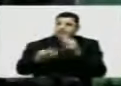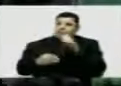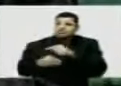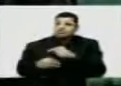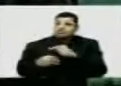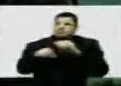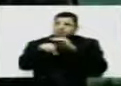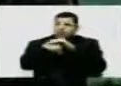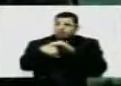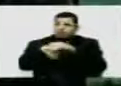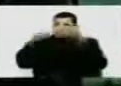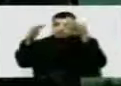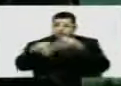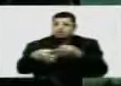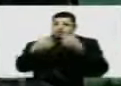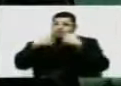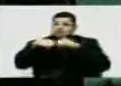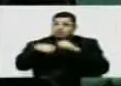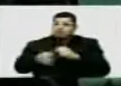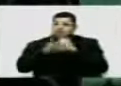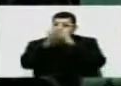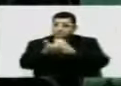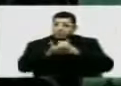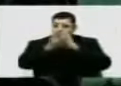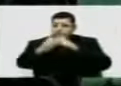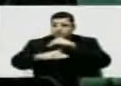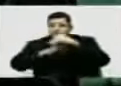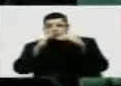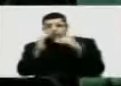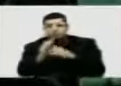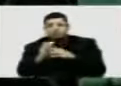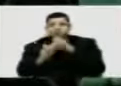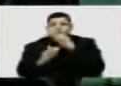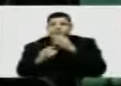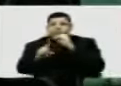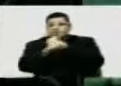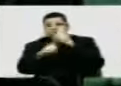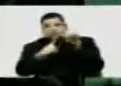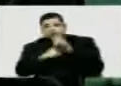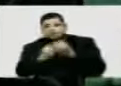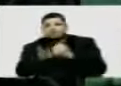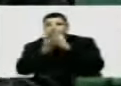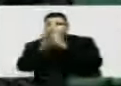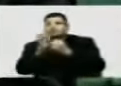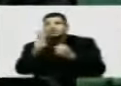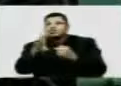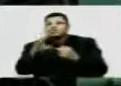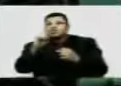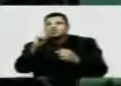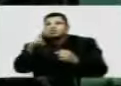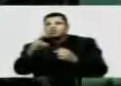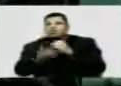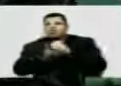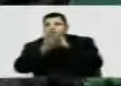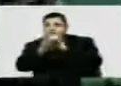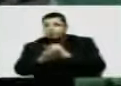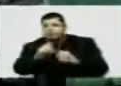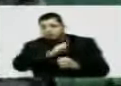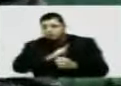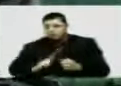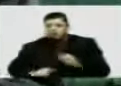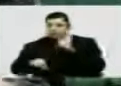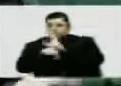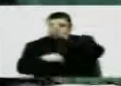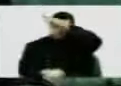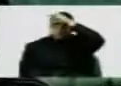Ele está com o discurso correto, ele precisa de apoio de todos nós, da sociedade. O apoio não é ao Omar, o apoio é